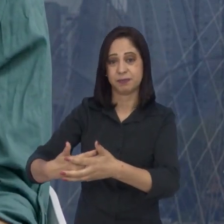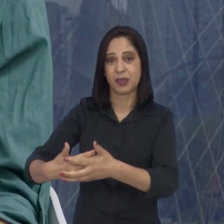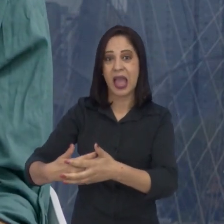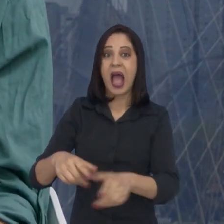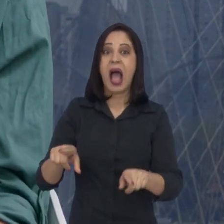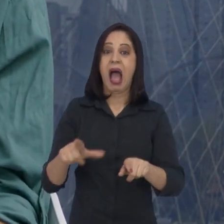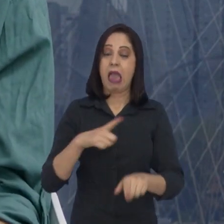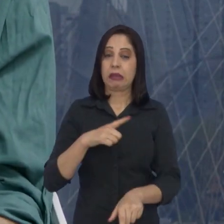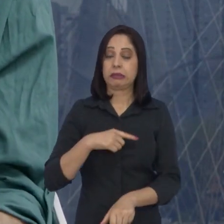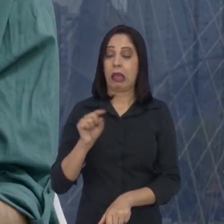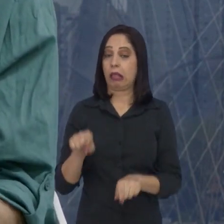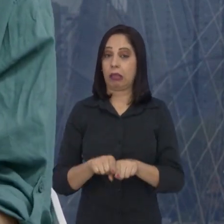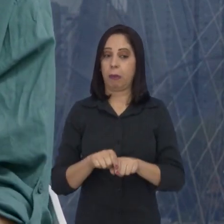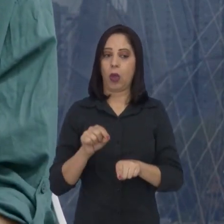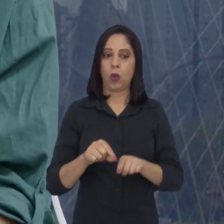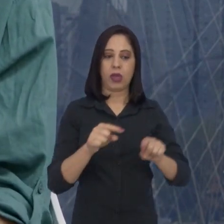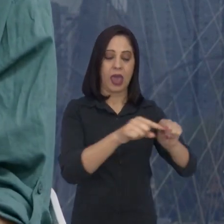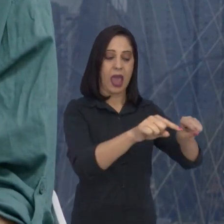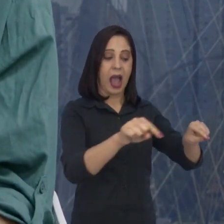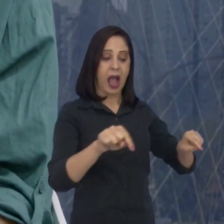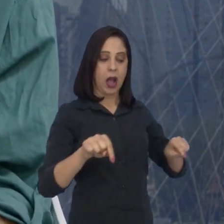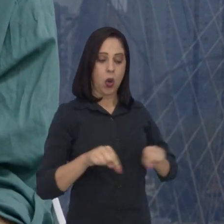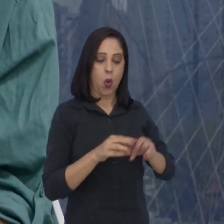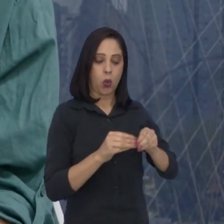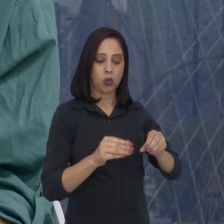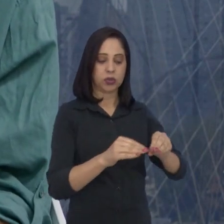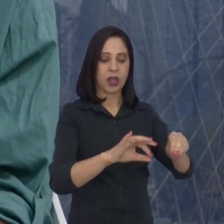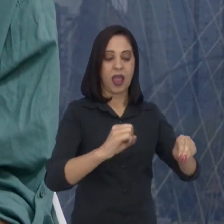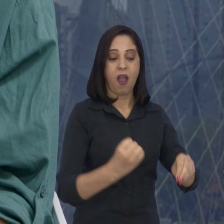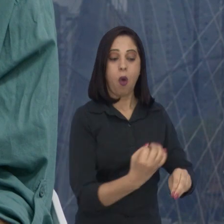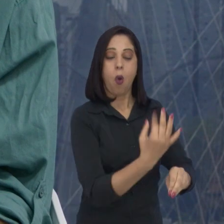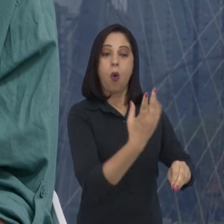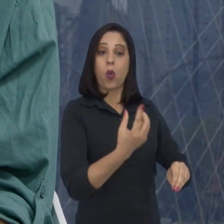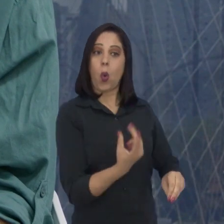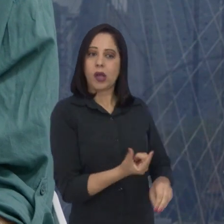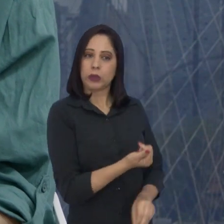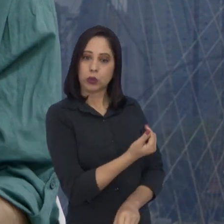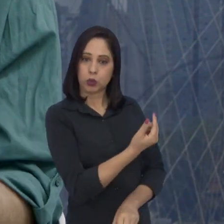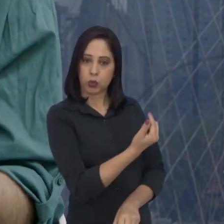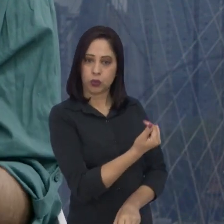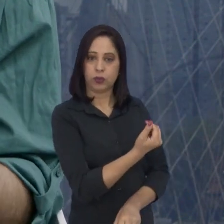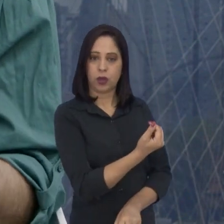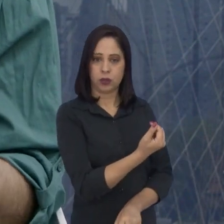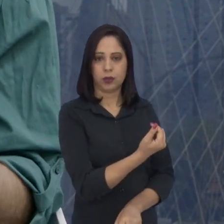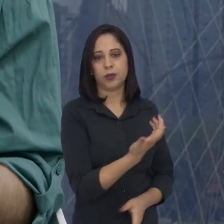especulação imobiliária, se constrói habitação social no Brasil com